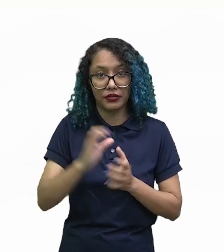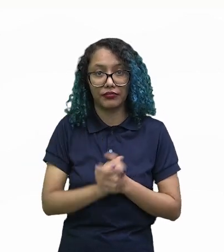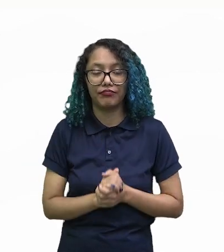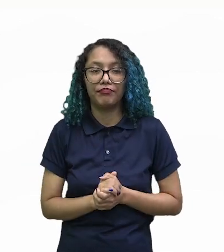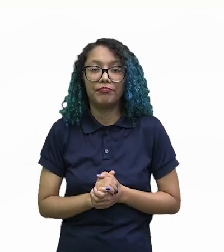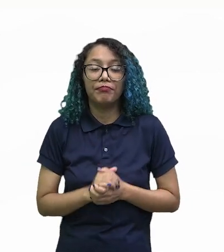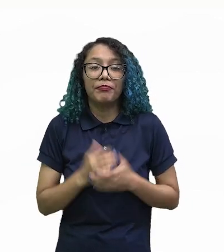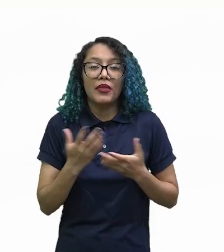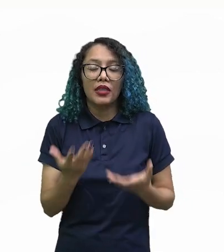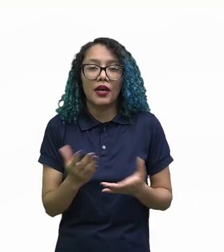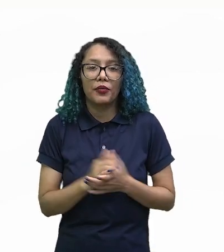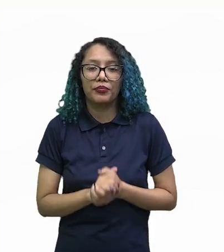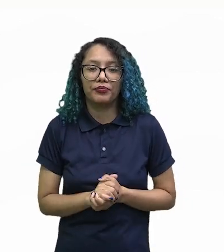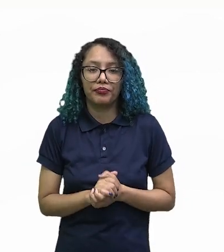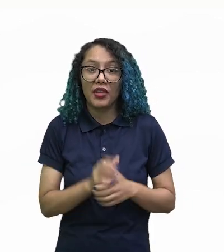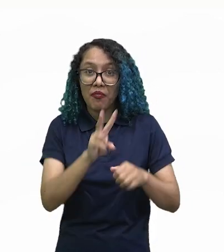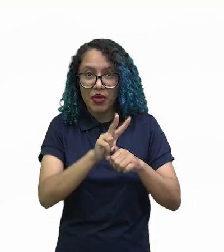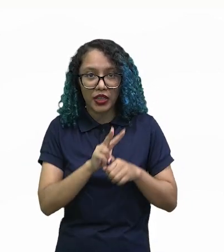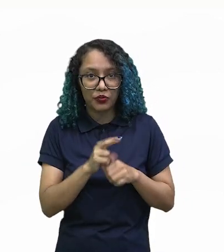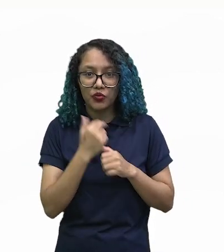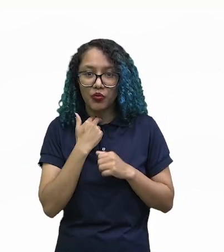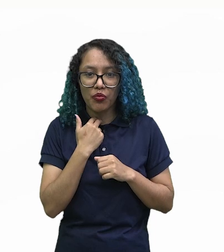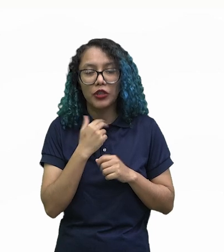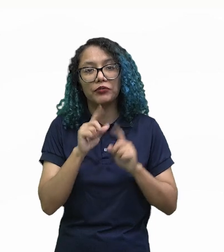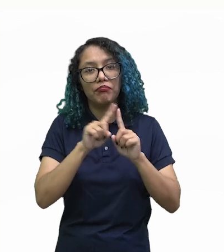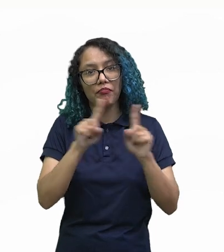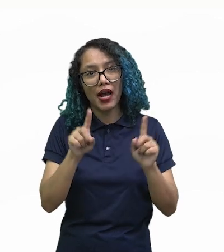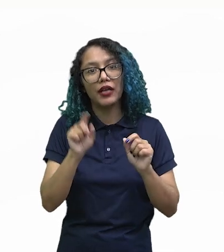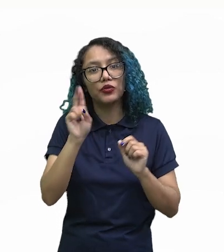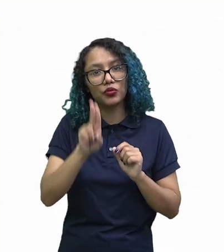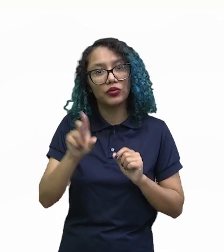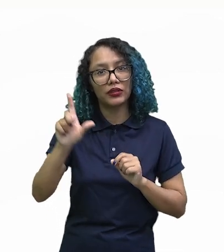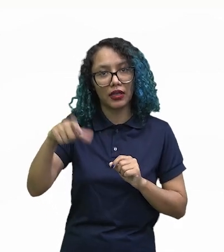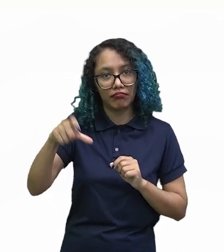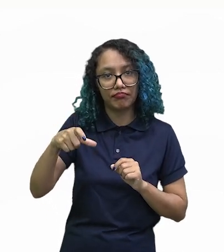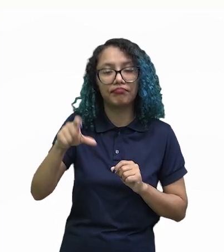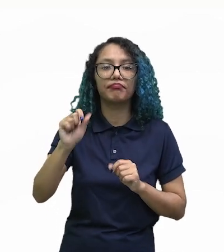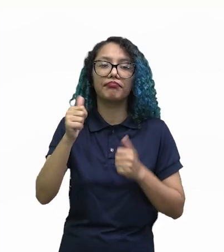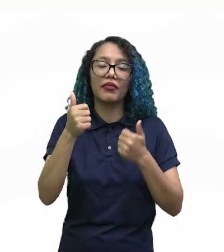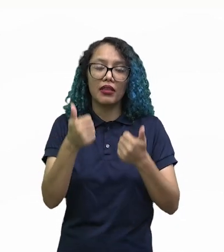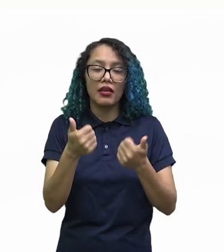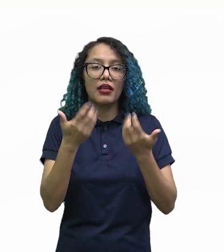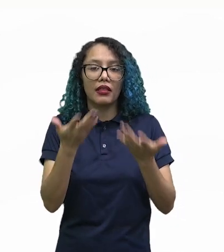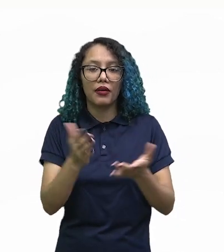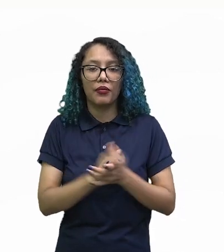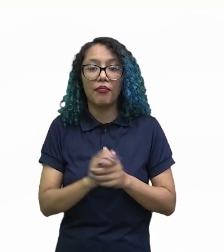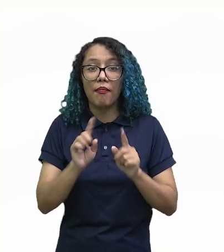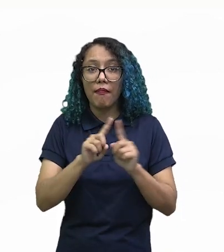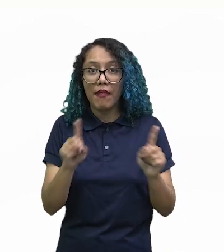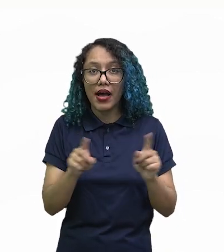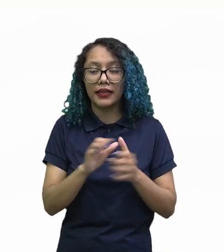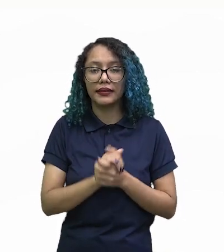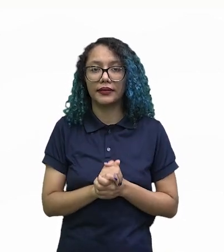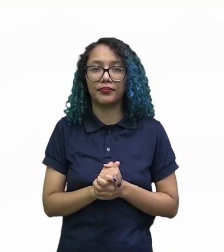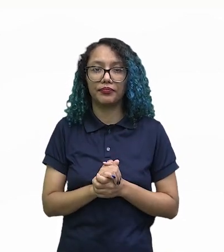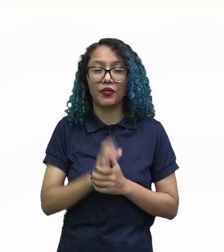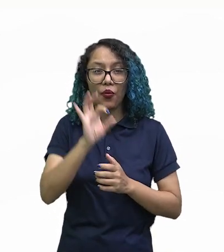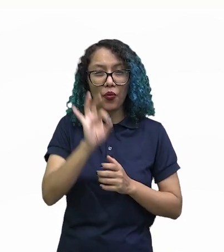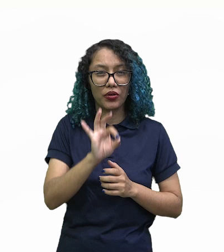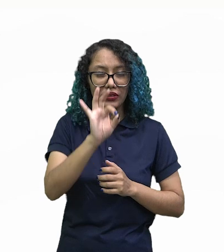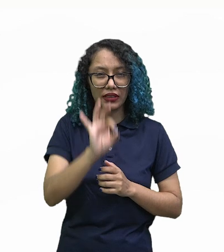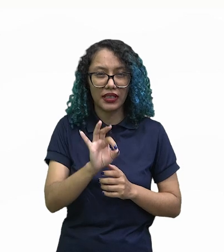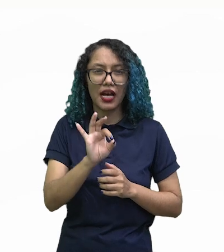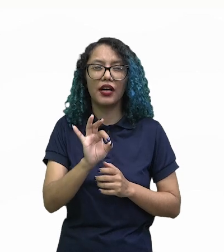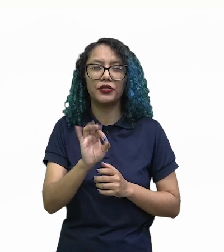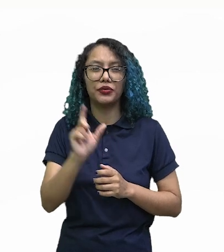que é que você diz vai ser aqui a salvação. Tudo bem, tá? Mas você sabe aí qual é a taxa que esse cartão cobra